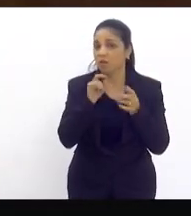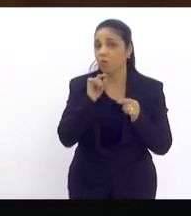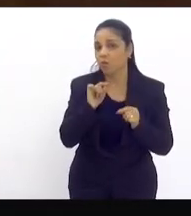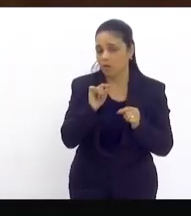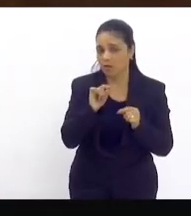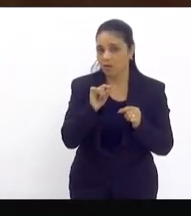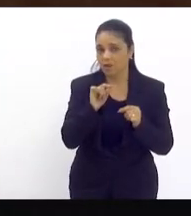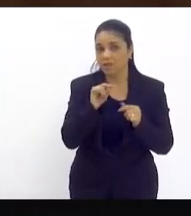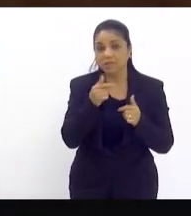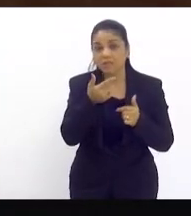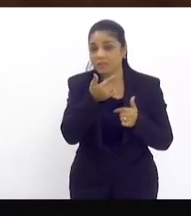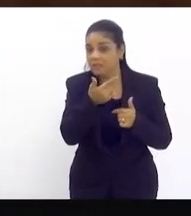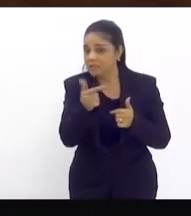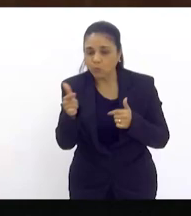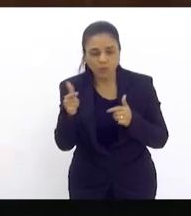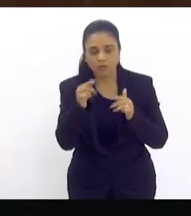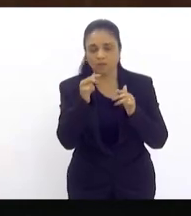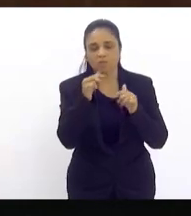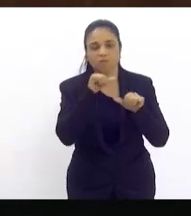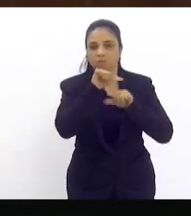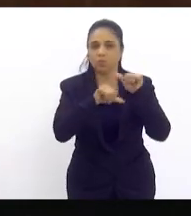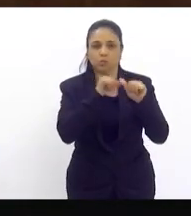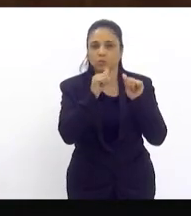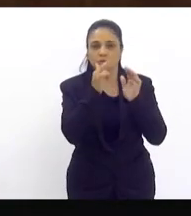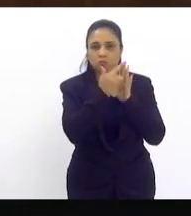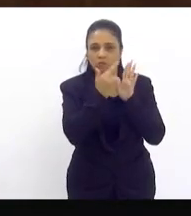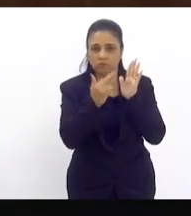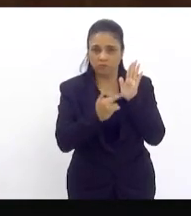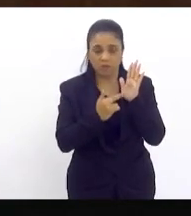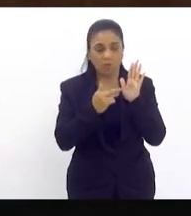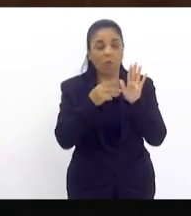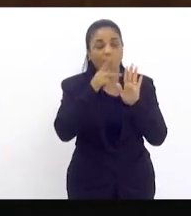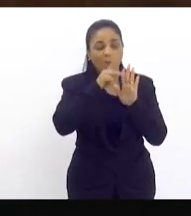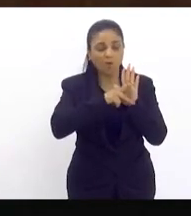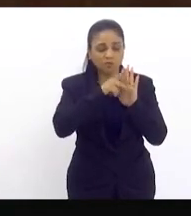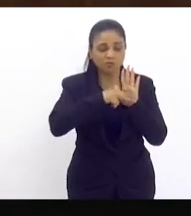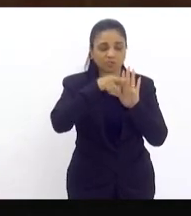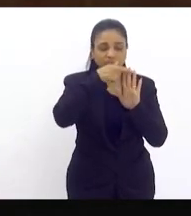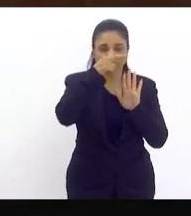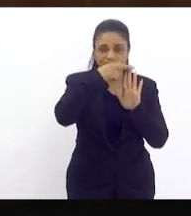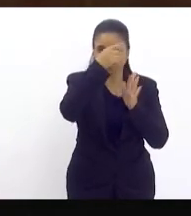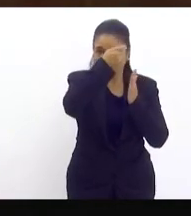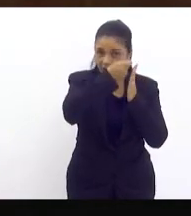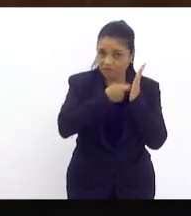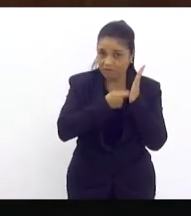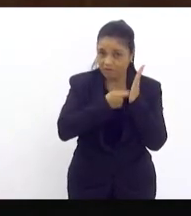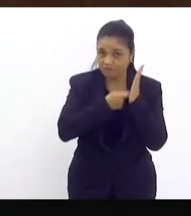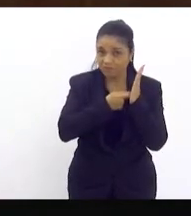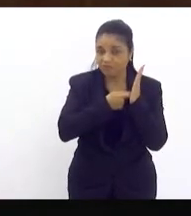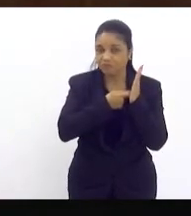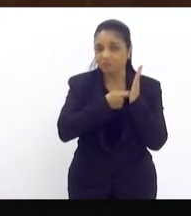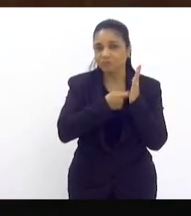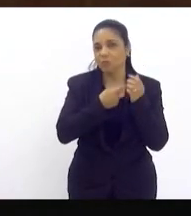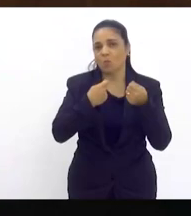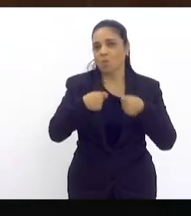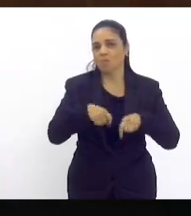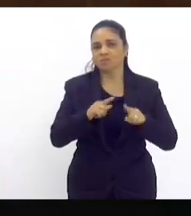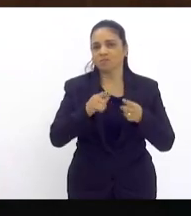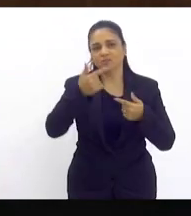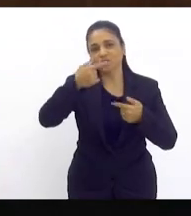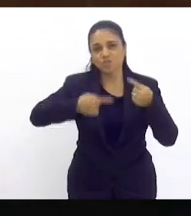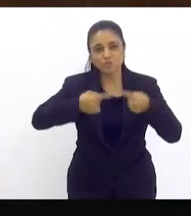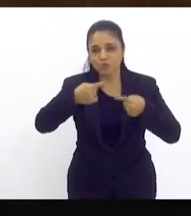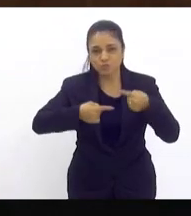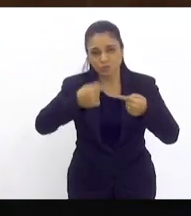teve alteração no Regimento é um projeto de resolução que já veio como redação final não necessitaria a discussão